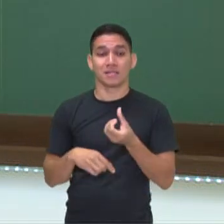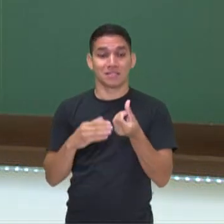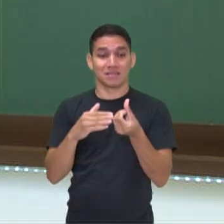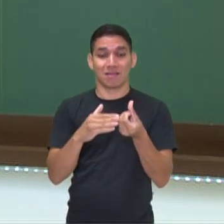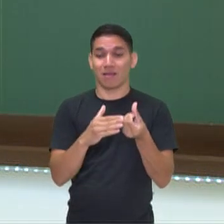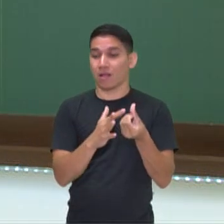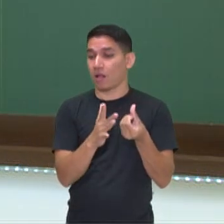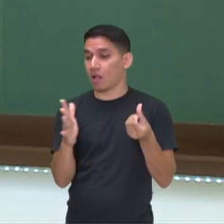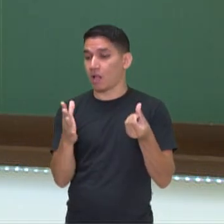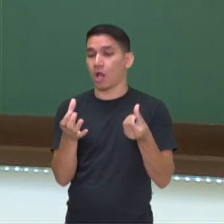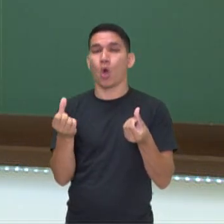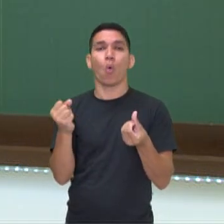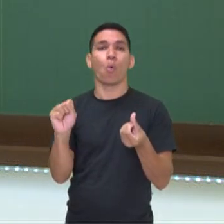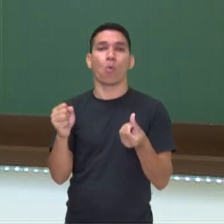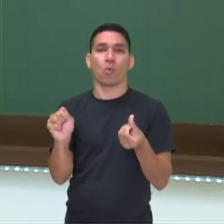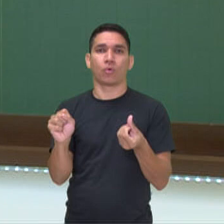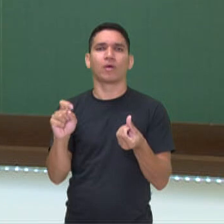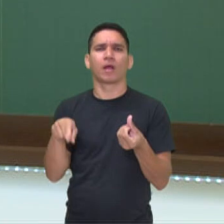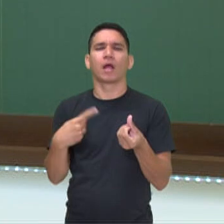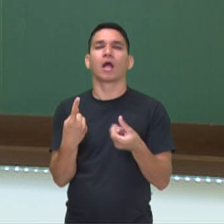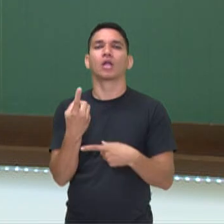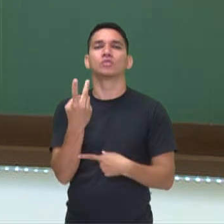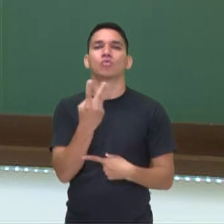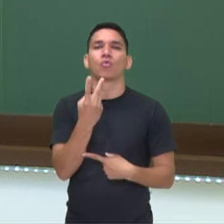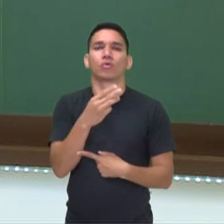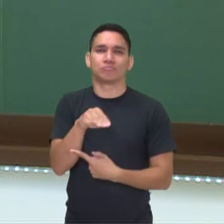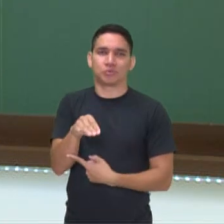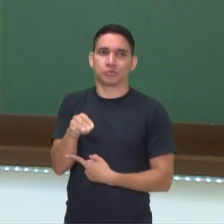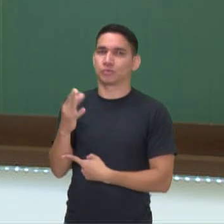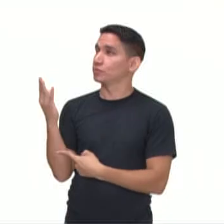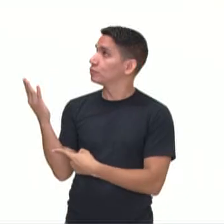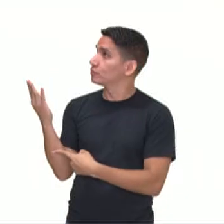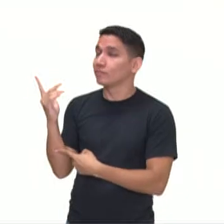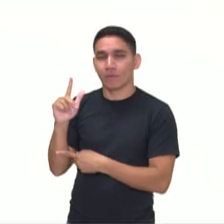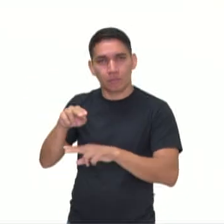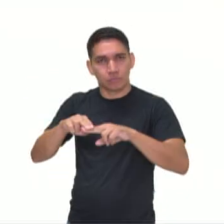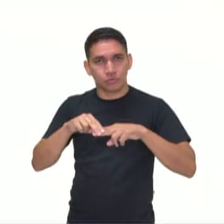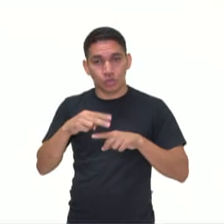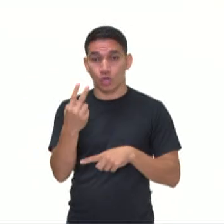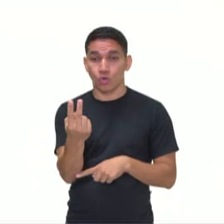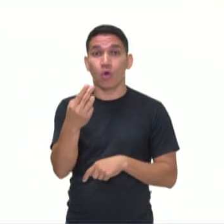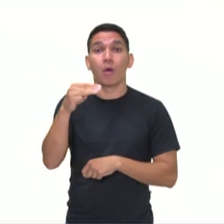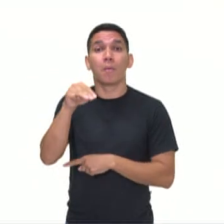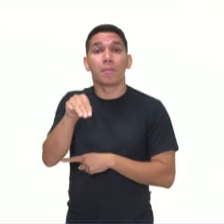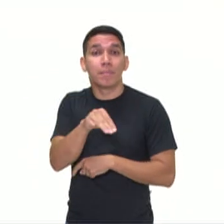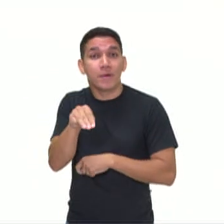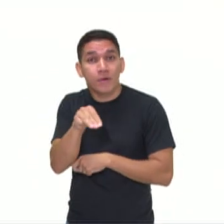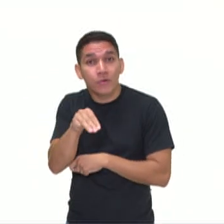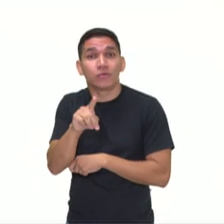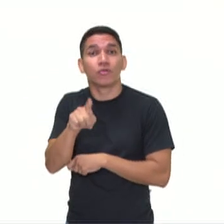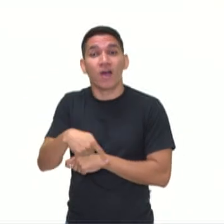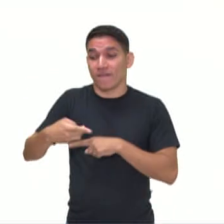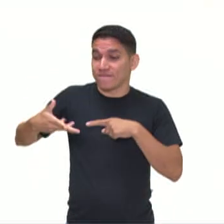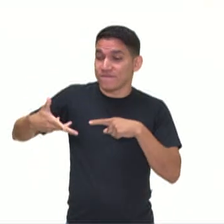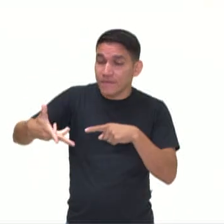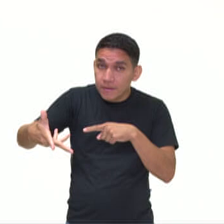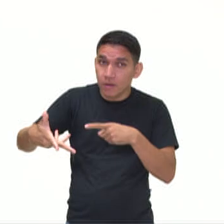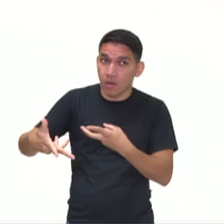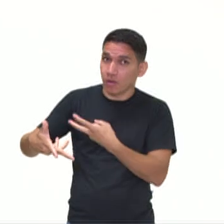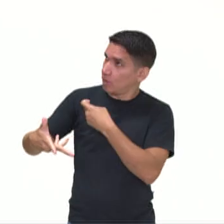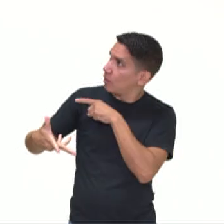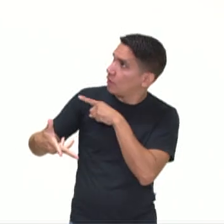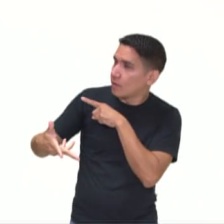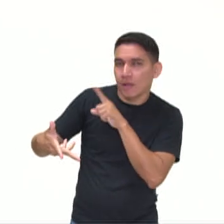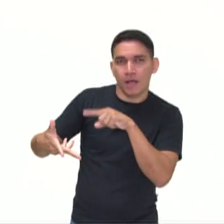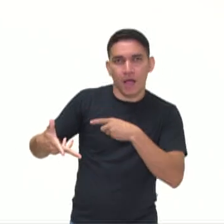a 8 aqui, então são 2 minutos, tá bom? Ó, são 2 minutos ali em que essa velocidade, tá vendo? Ó, aqui a